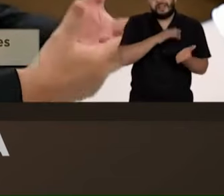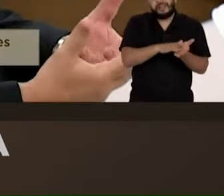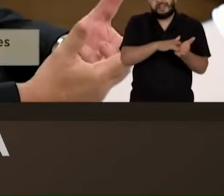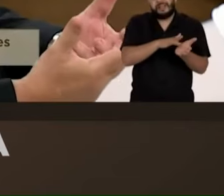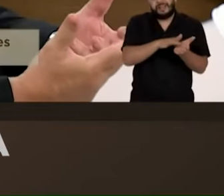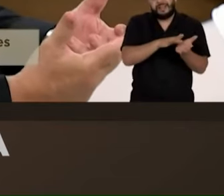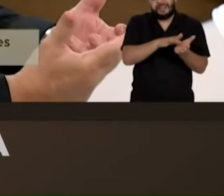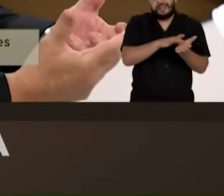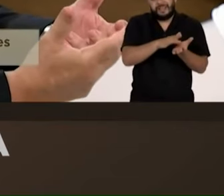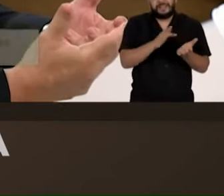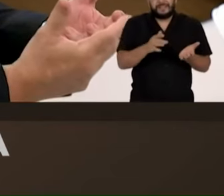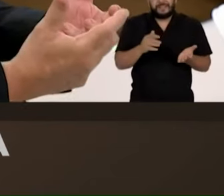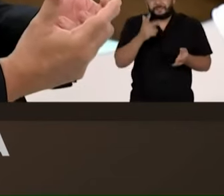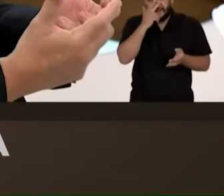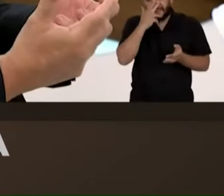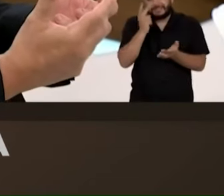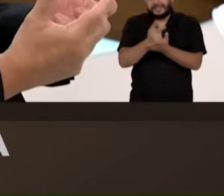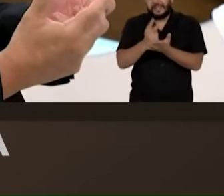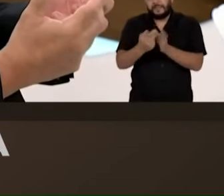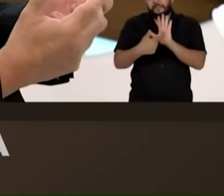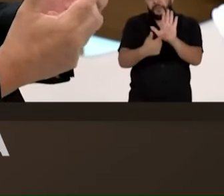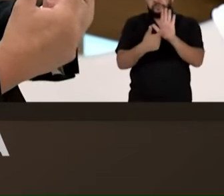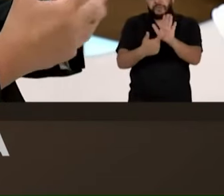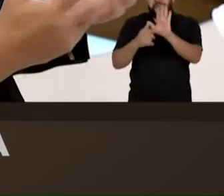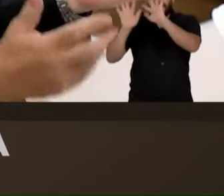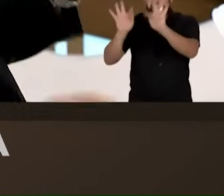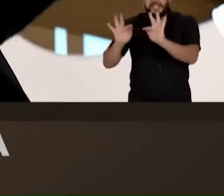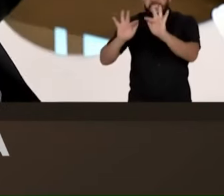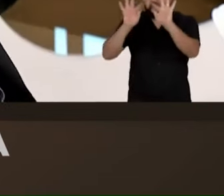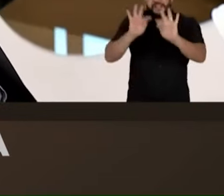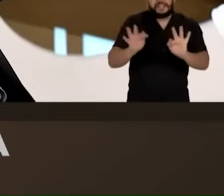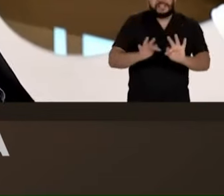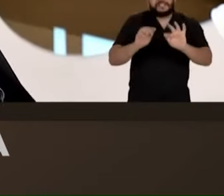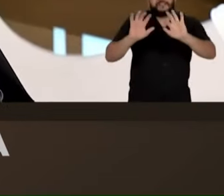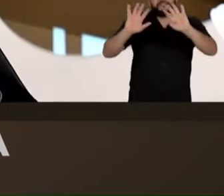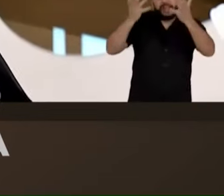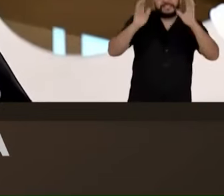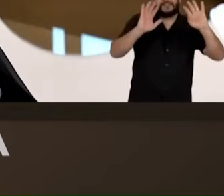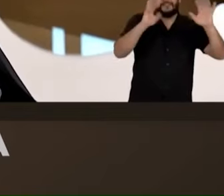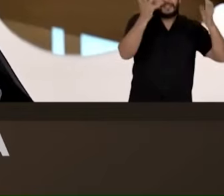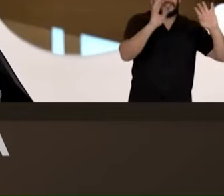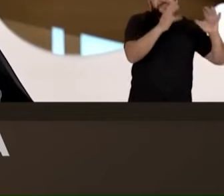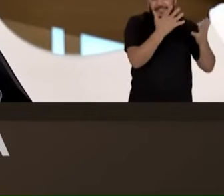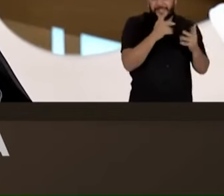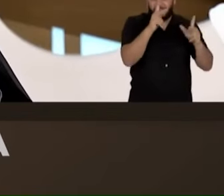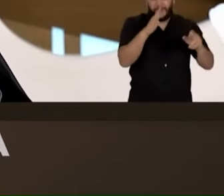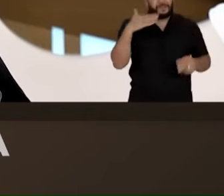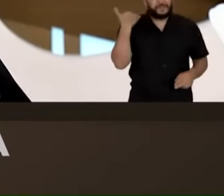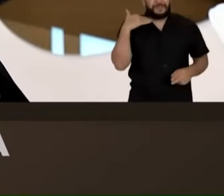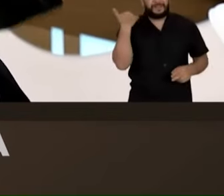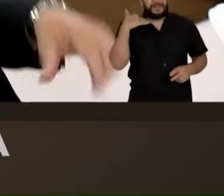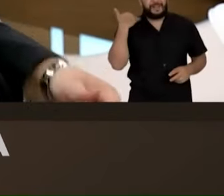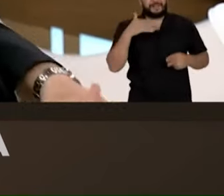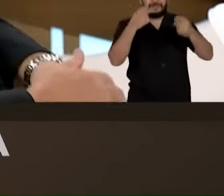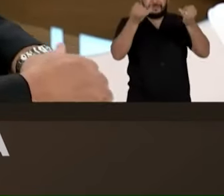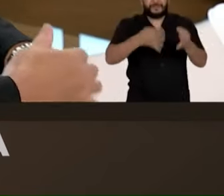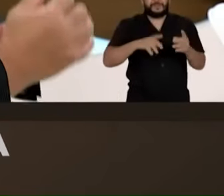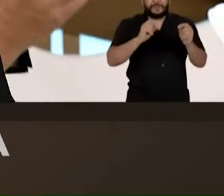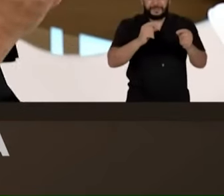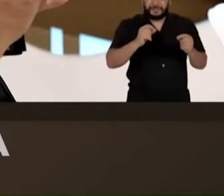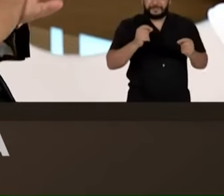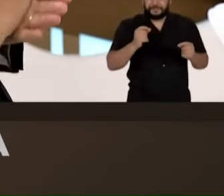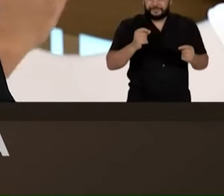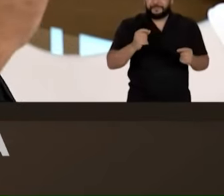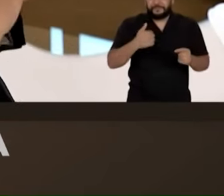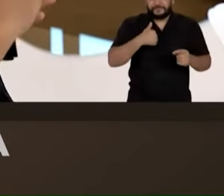uma celebração contínua. Aquilo que, às vezes, o contrário de Caligari dizia isso, né, em vários momentos numa discussão